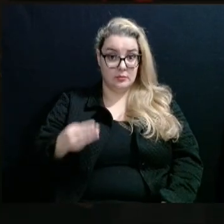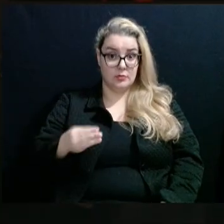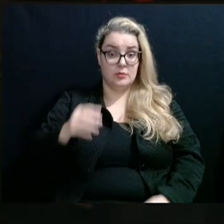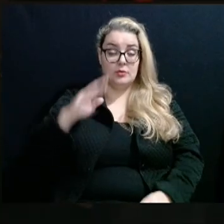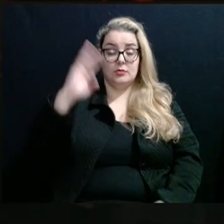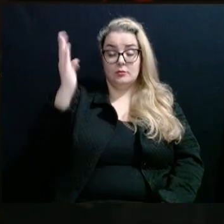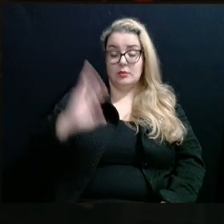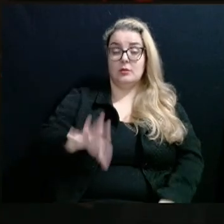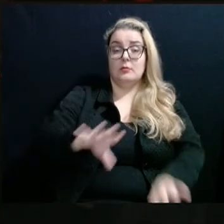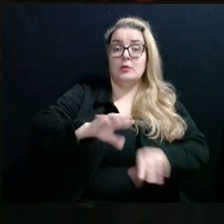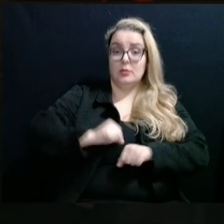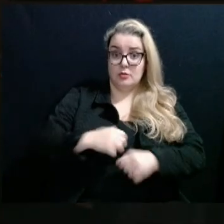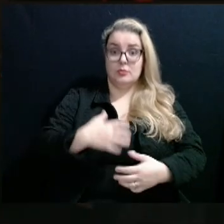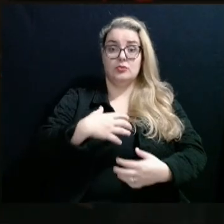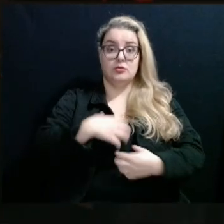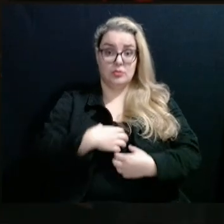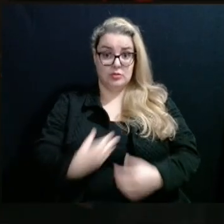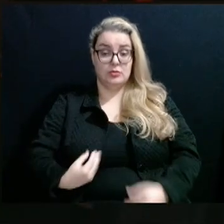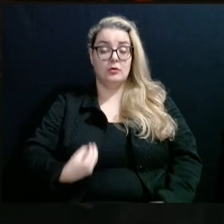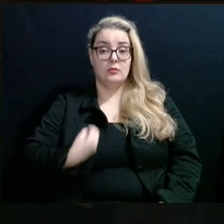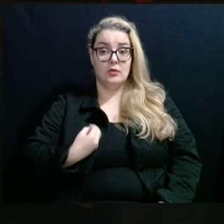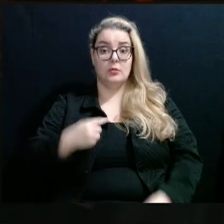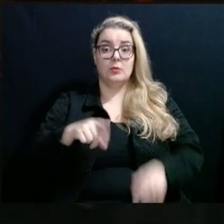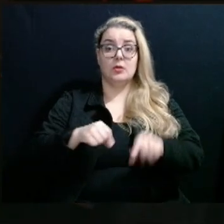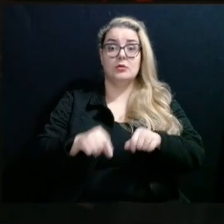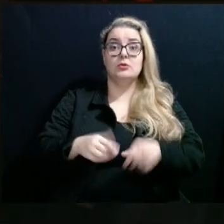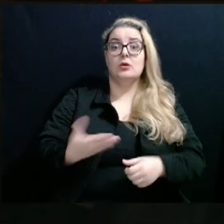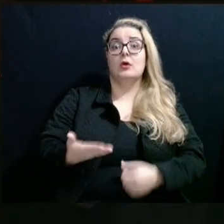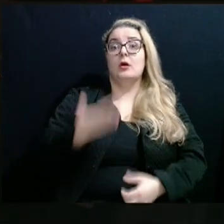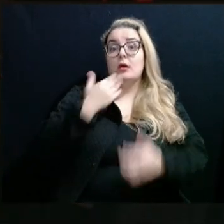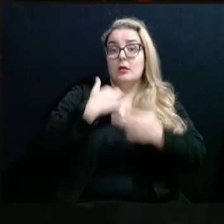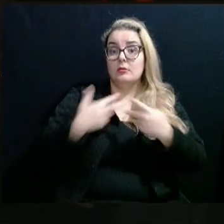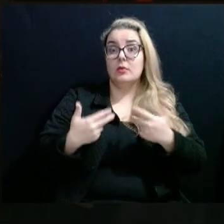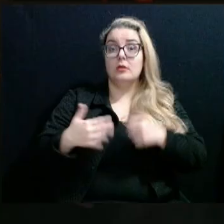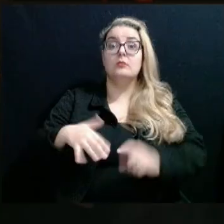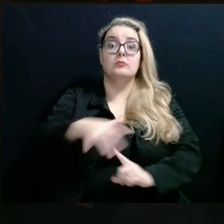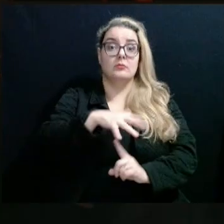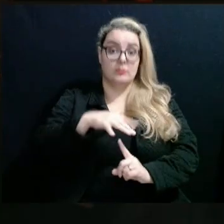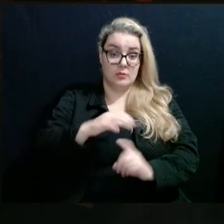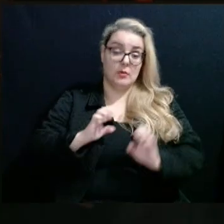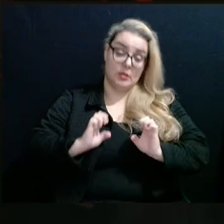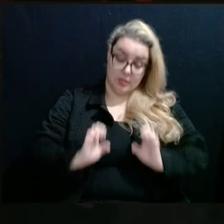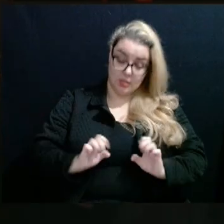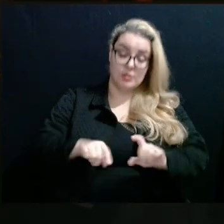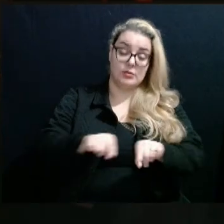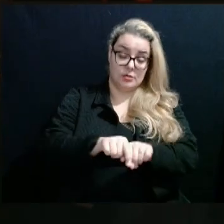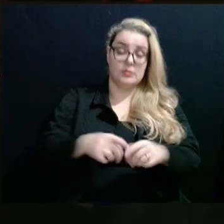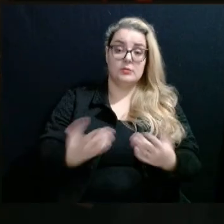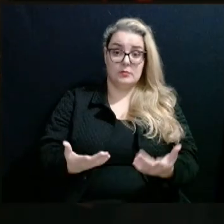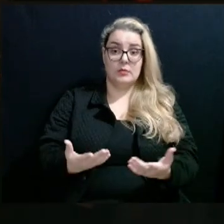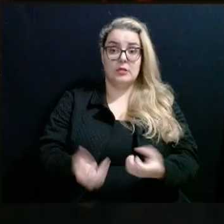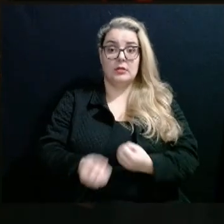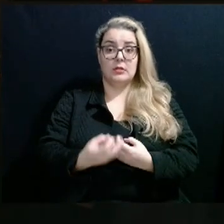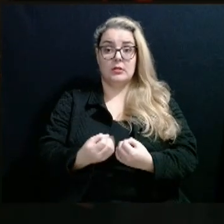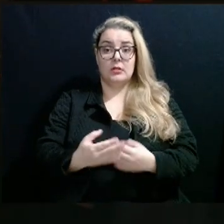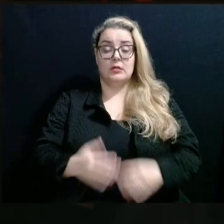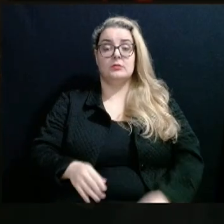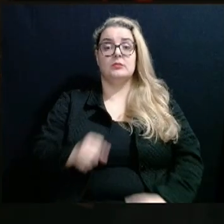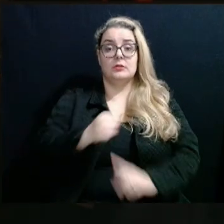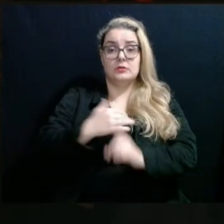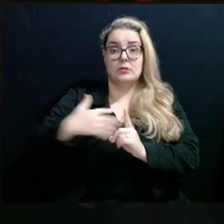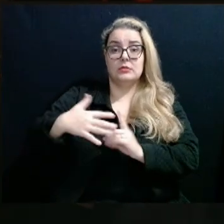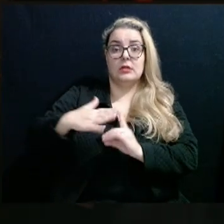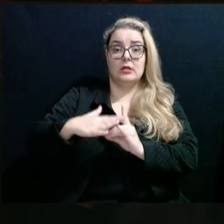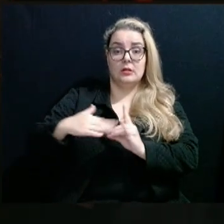vida baseado em escolhas alimentares, ambientais e éticas. Dados da Sociedade Vegetariana Brasileira também